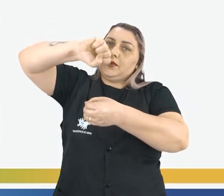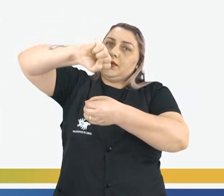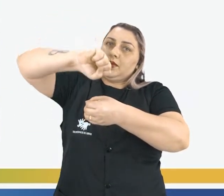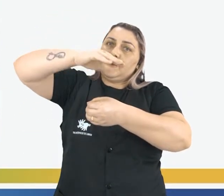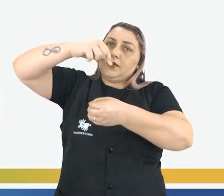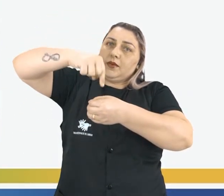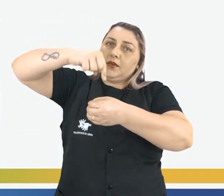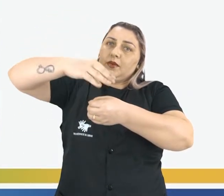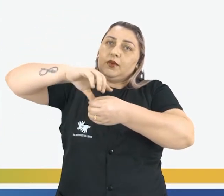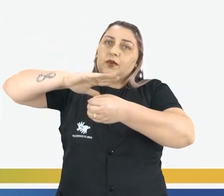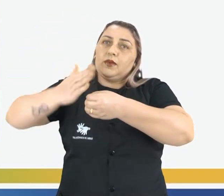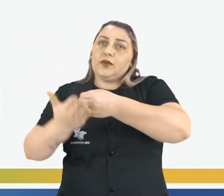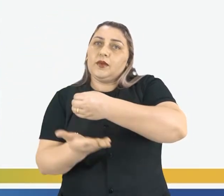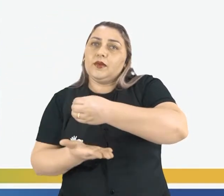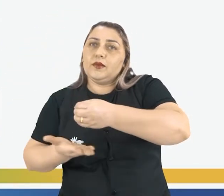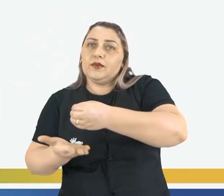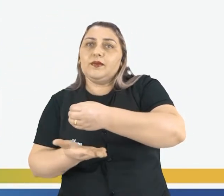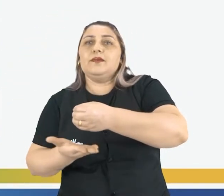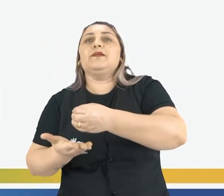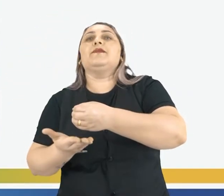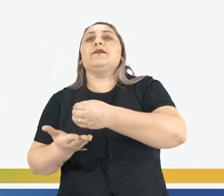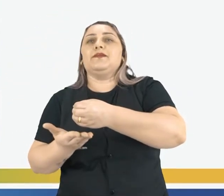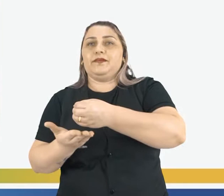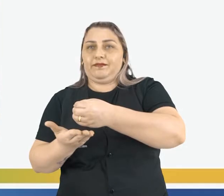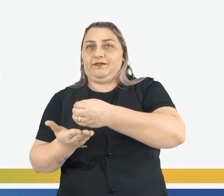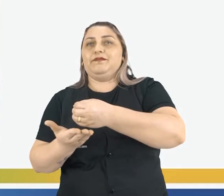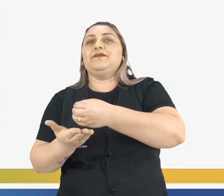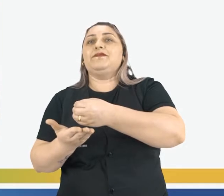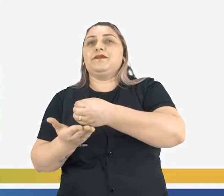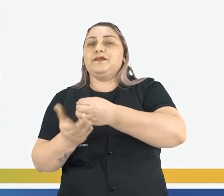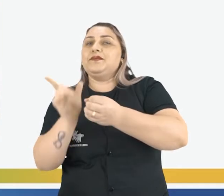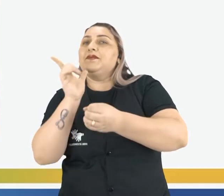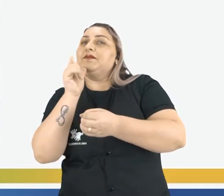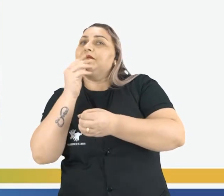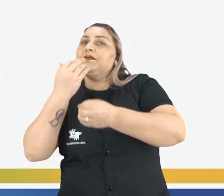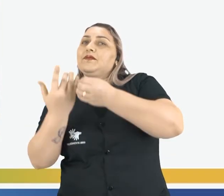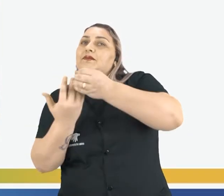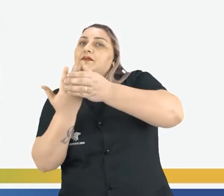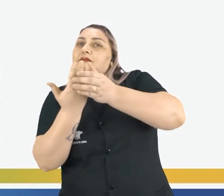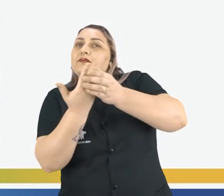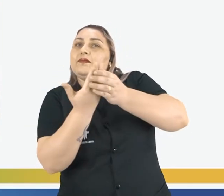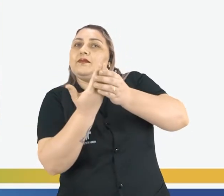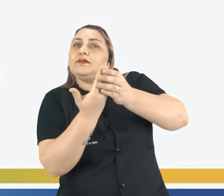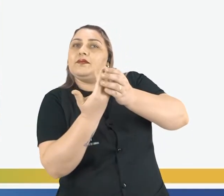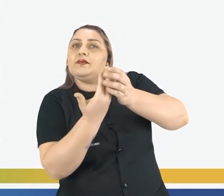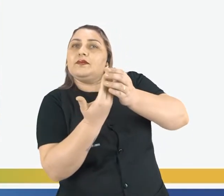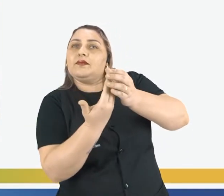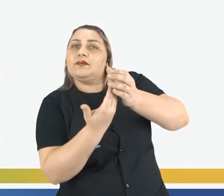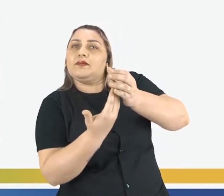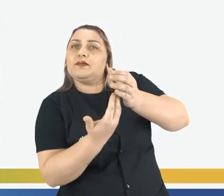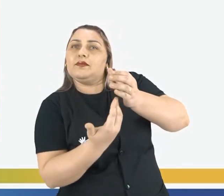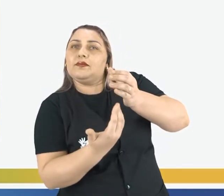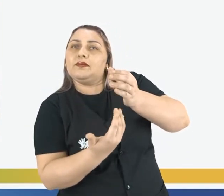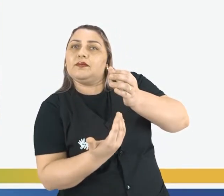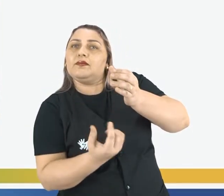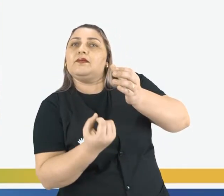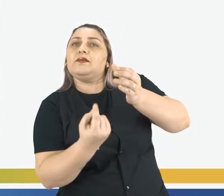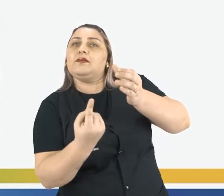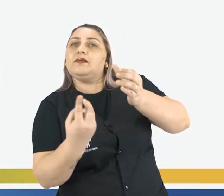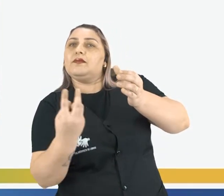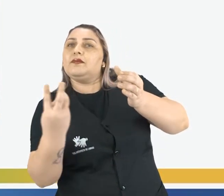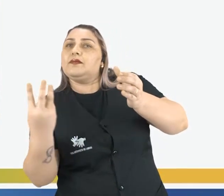superior para a inferior. Então, a água ia escorrendo, escorrendo, e aí eles iam contando o